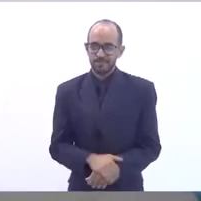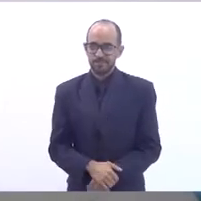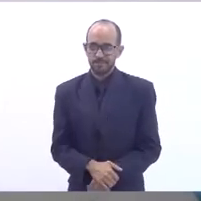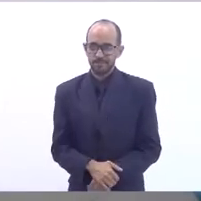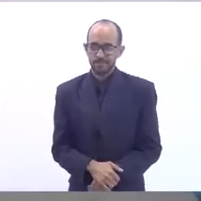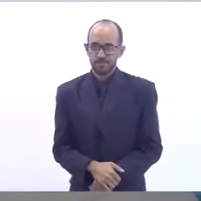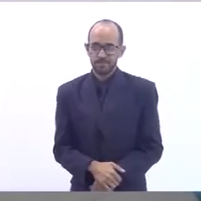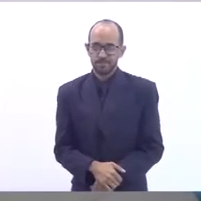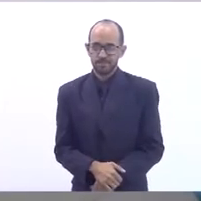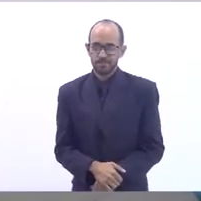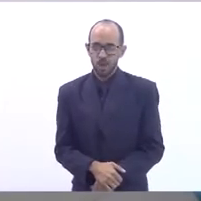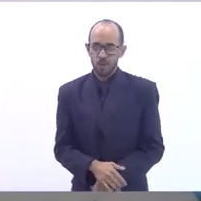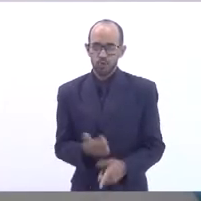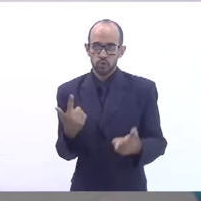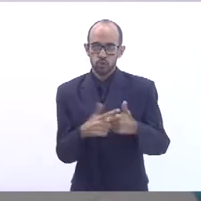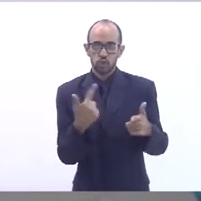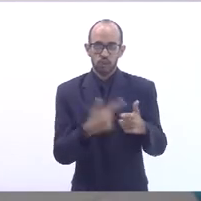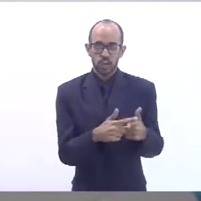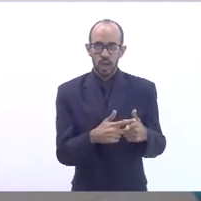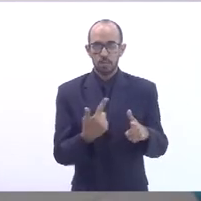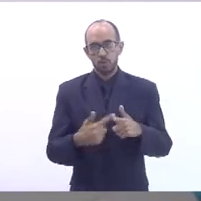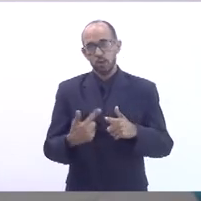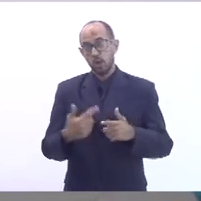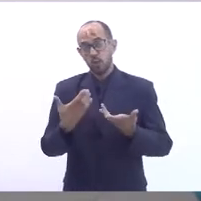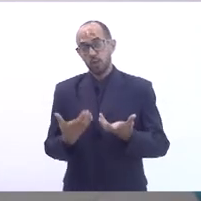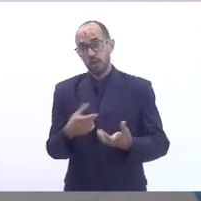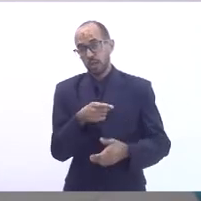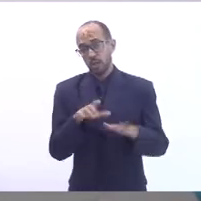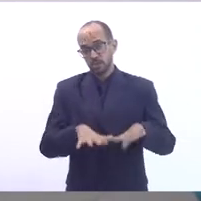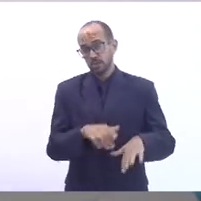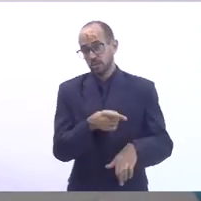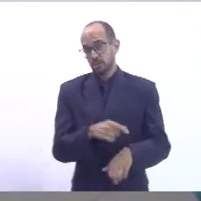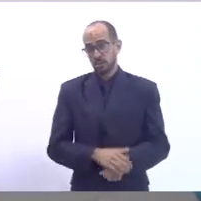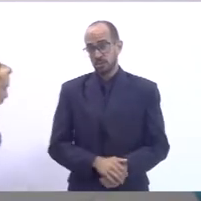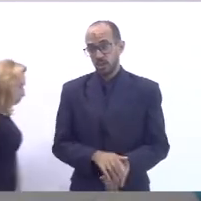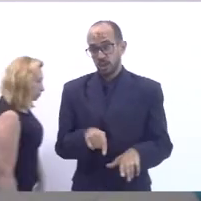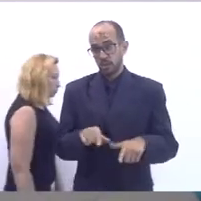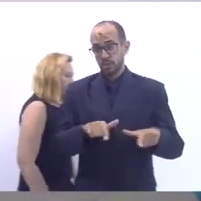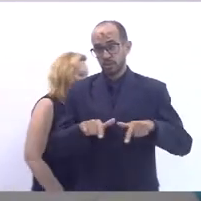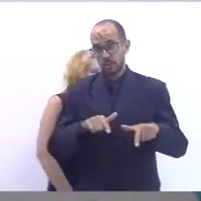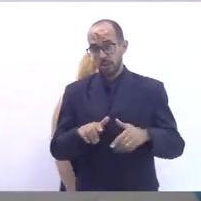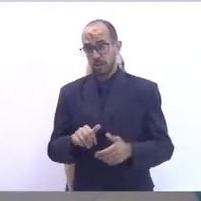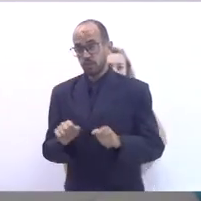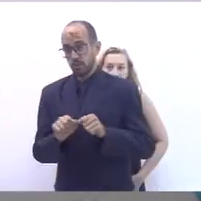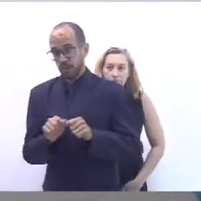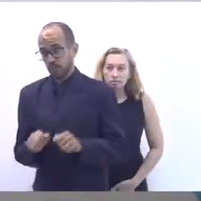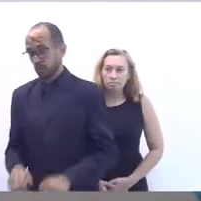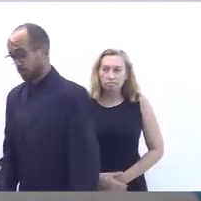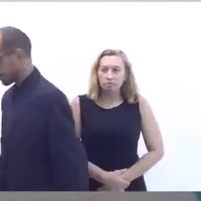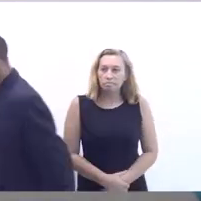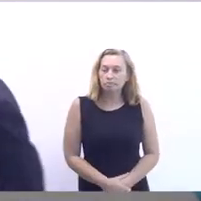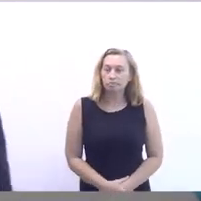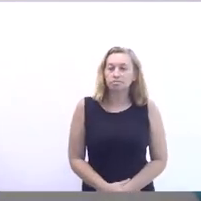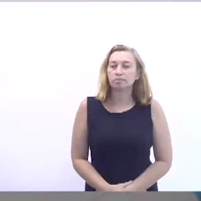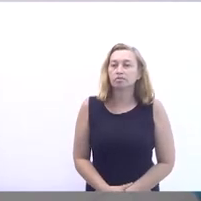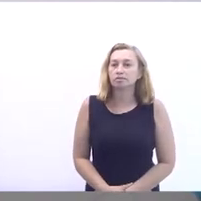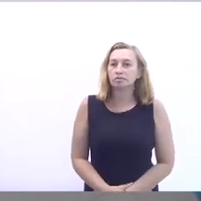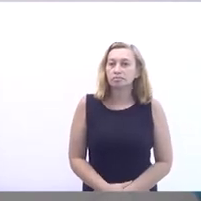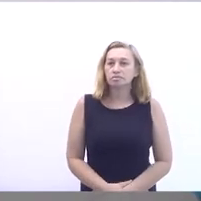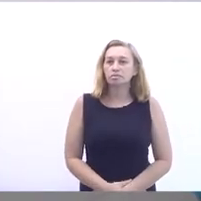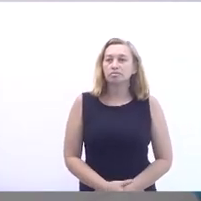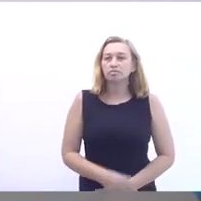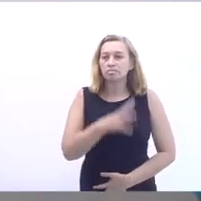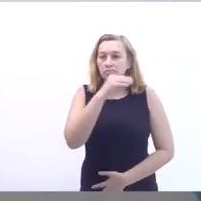nem fica triste nem dá bronca porque era isso que eu queria dos meus filhos é esse trabalho que eu realizo na associação é